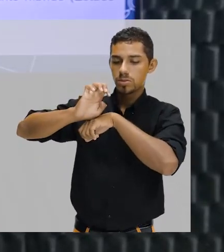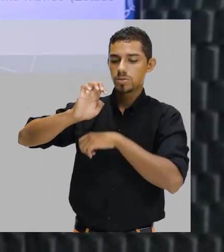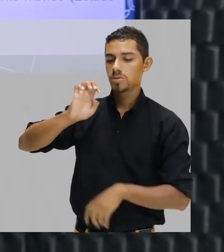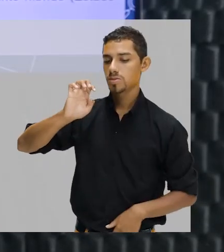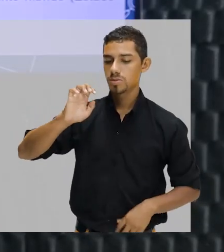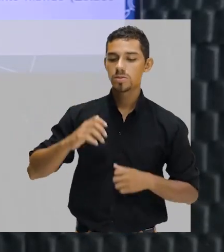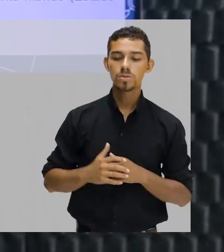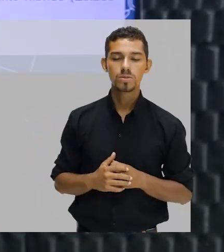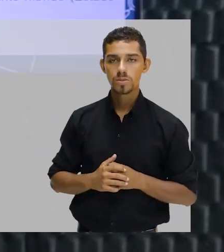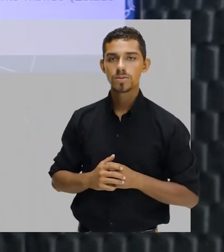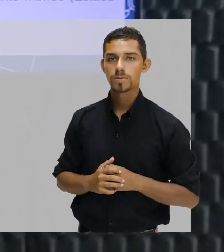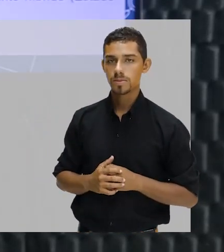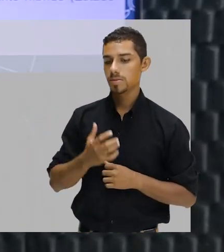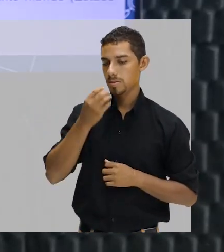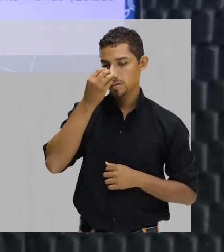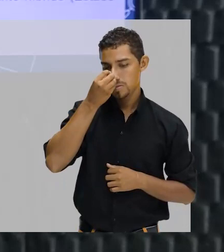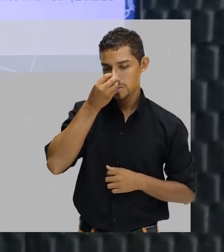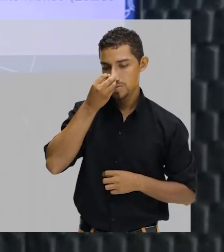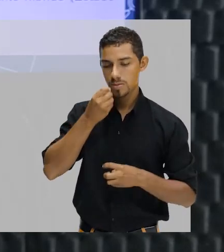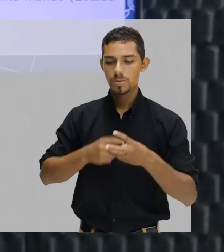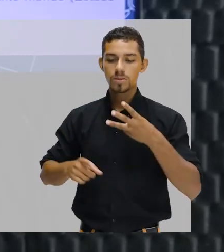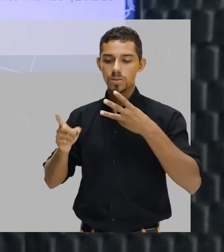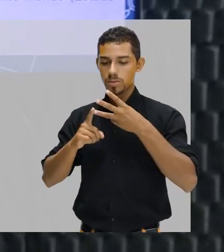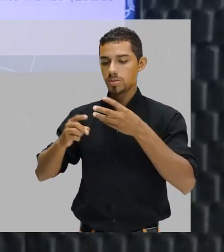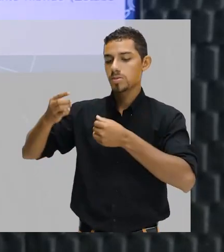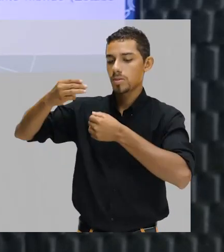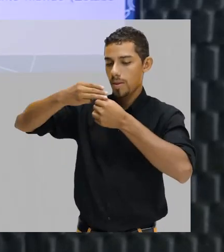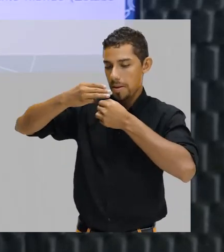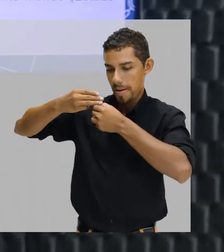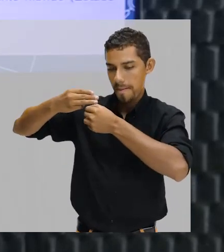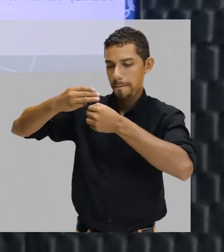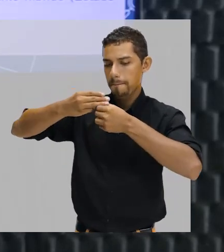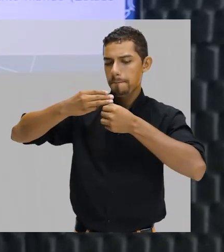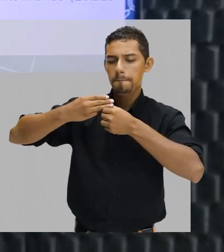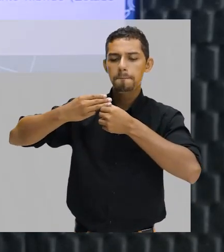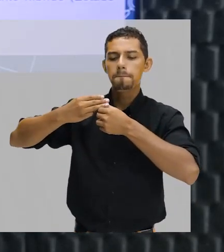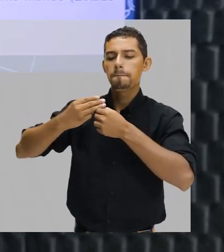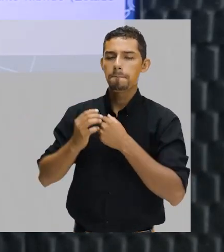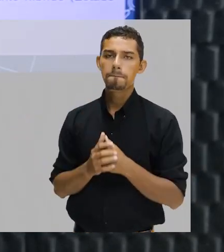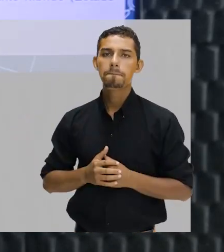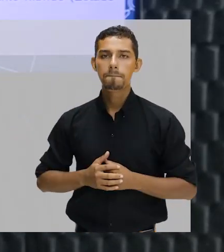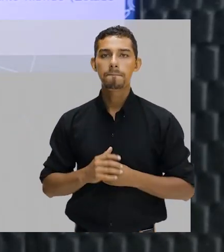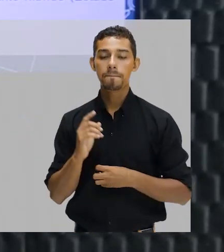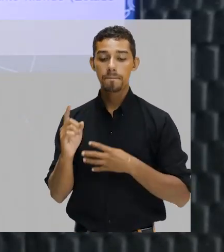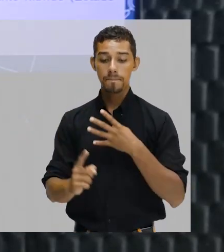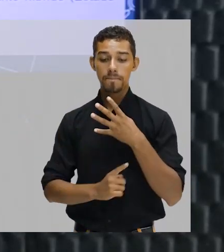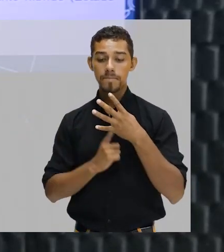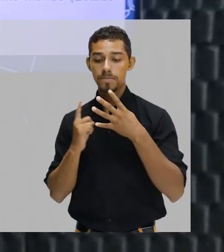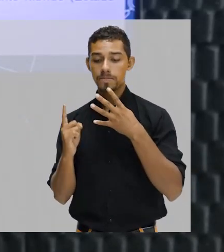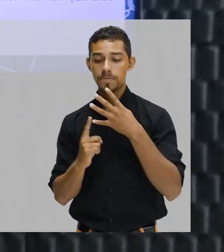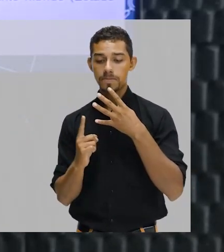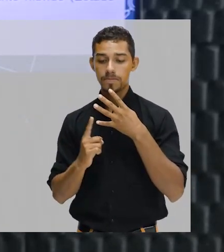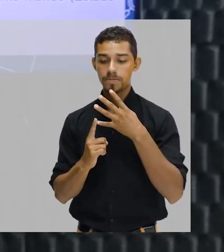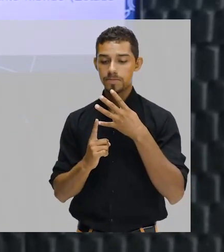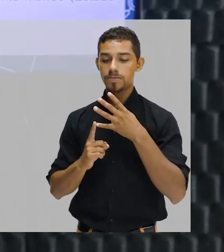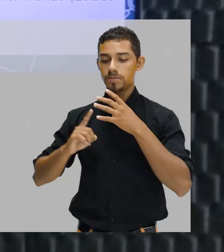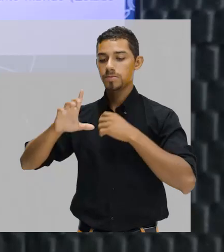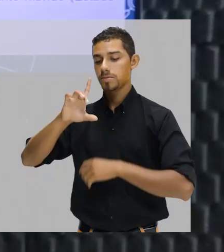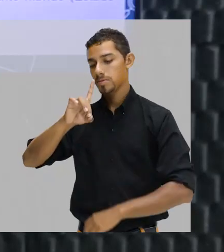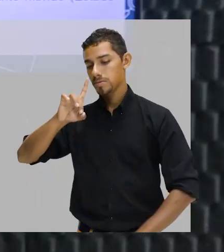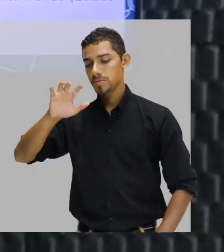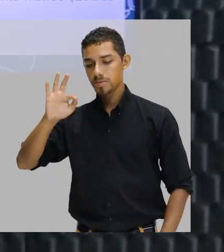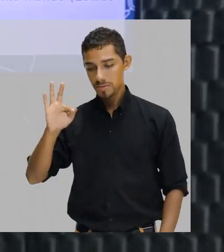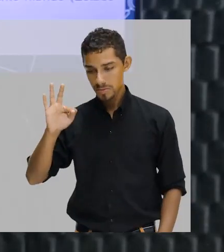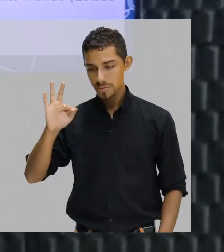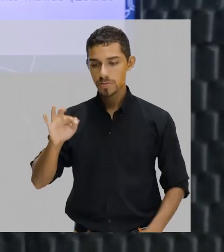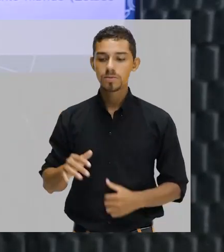são os estados, tá certo? Logo após ele eu tenho o ente municipal, que é o município. E o Distrito Federal, como eu te disse há pouco,